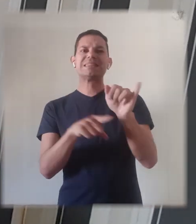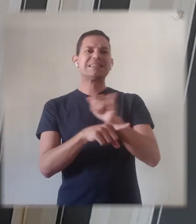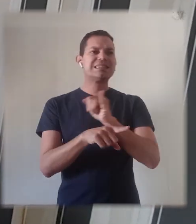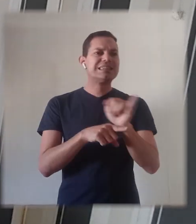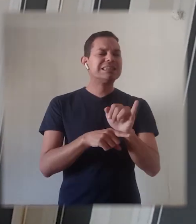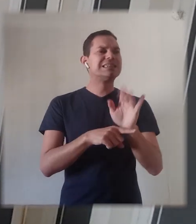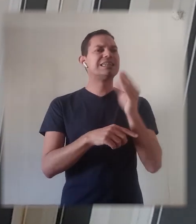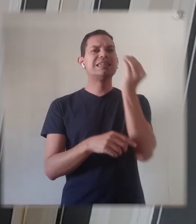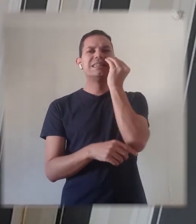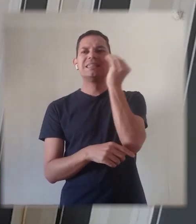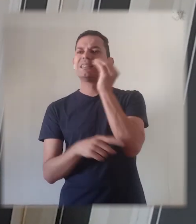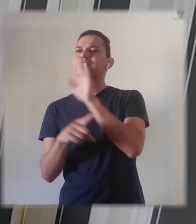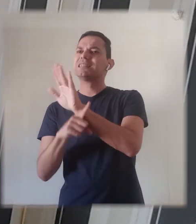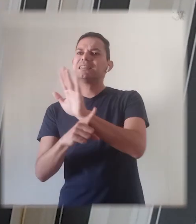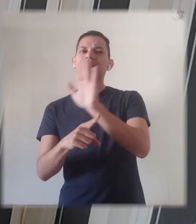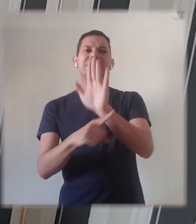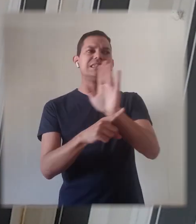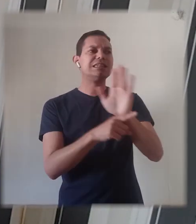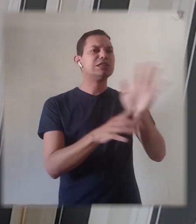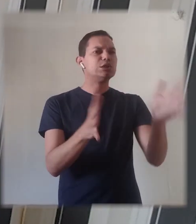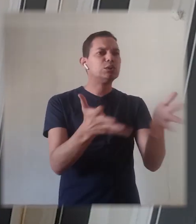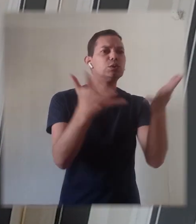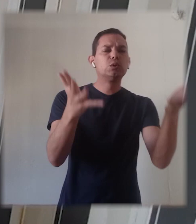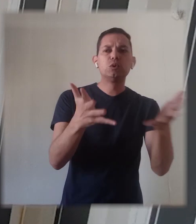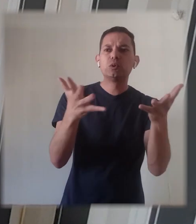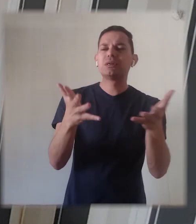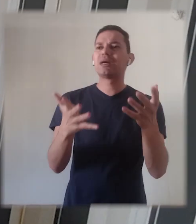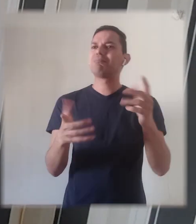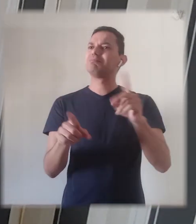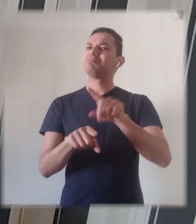alunos, essas estratégias, né, de